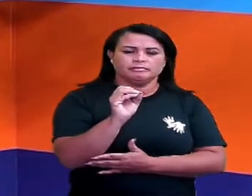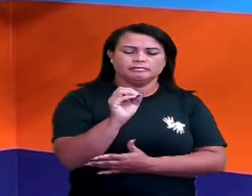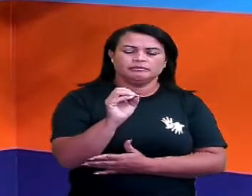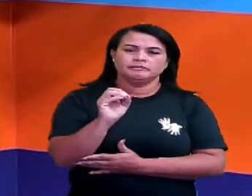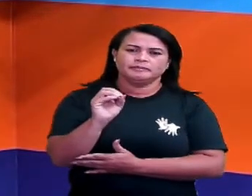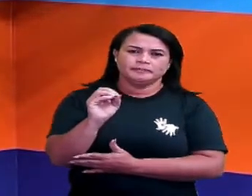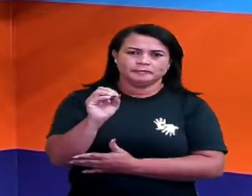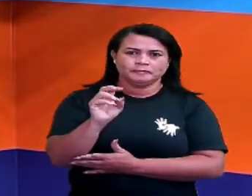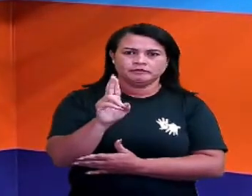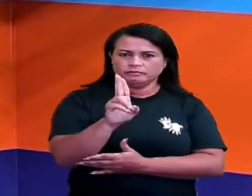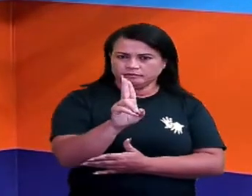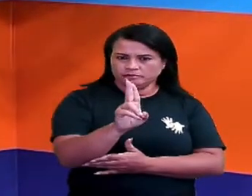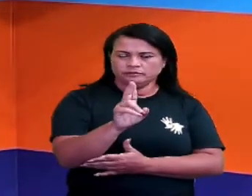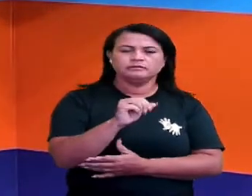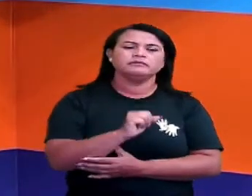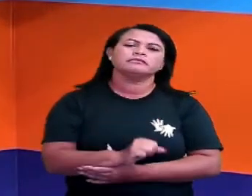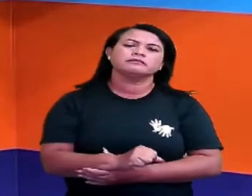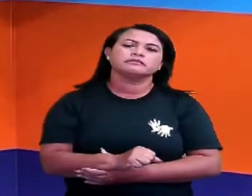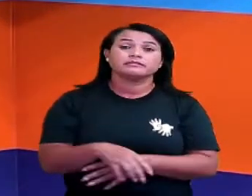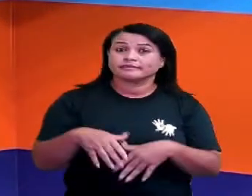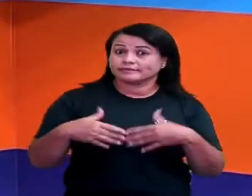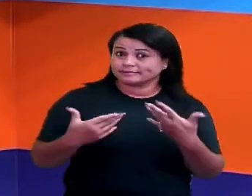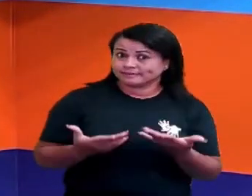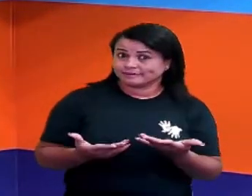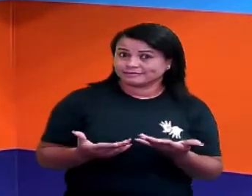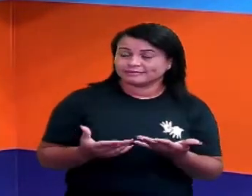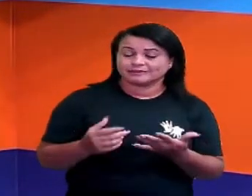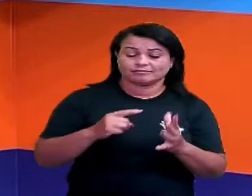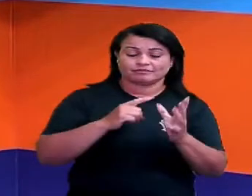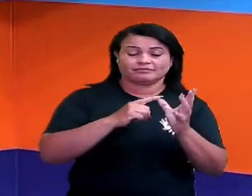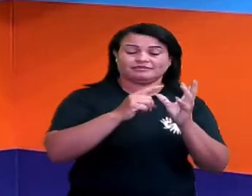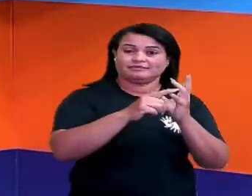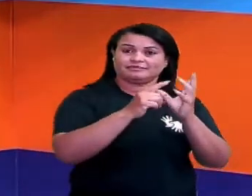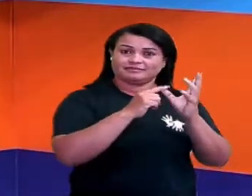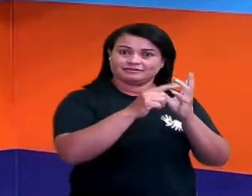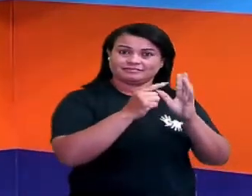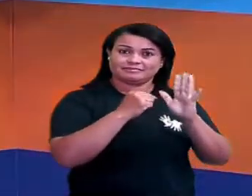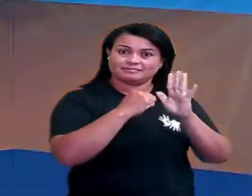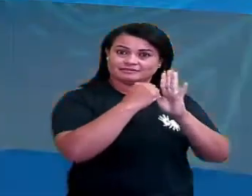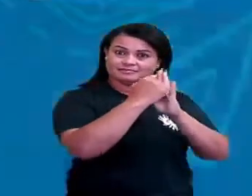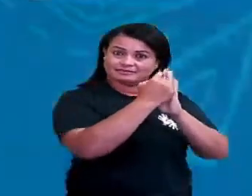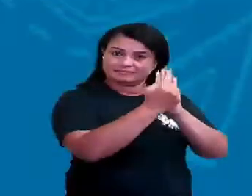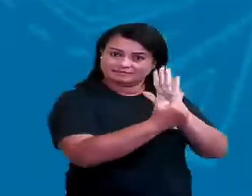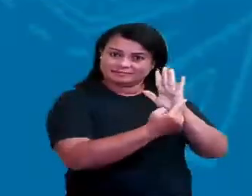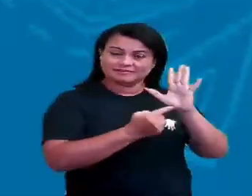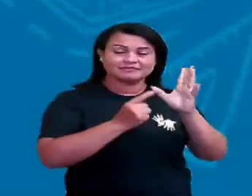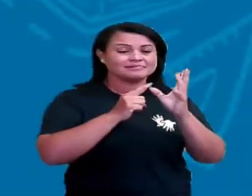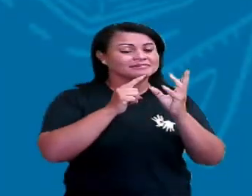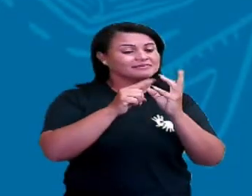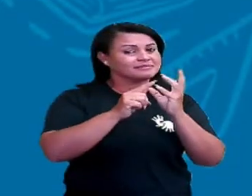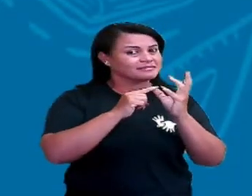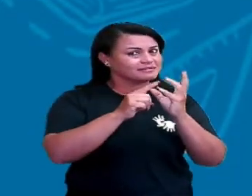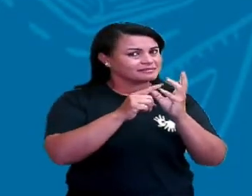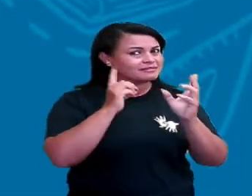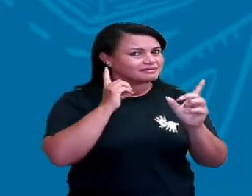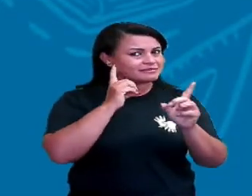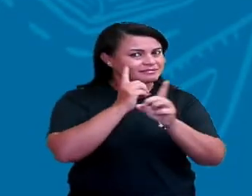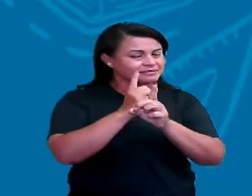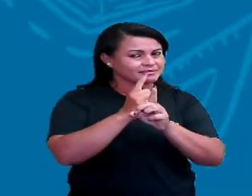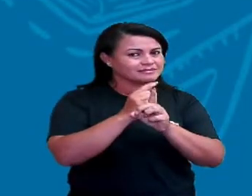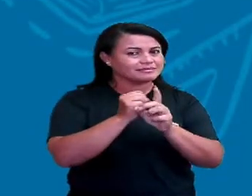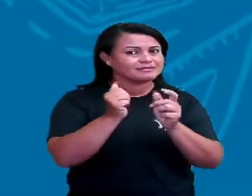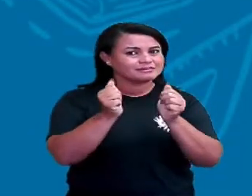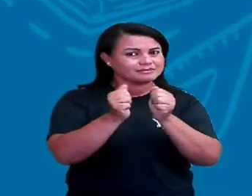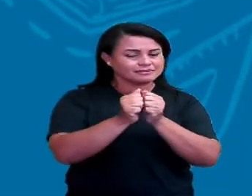O, U. Essas são as 5 vogais que nós encontramos no